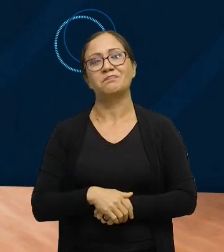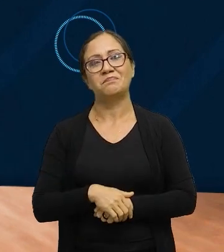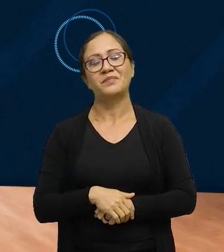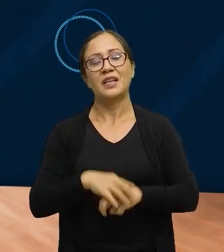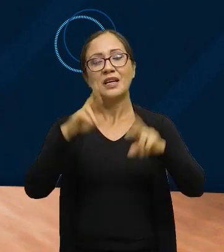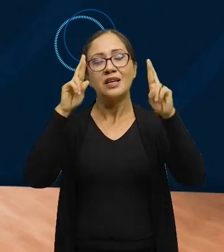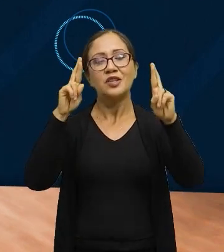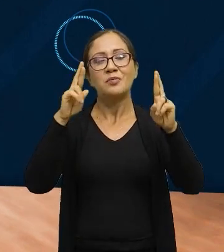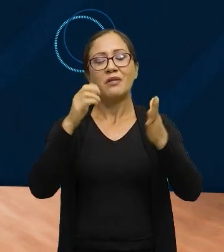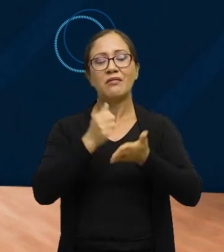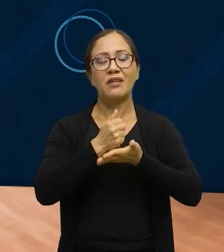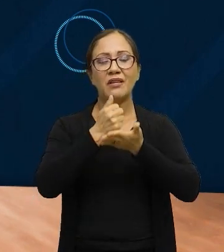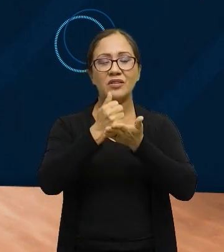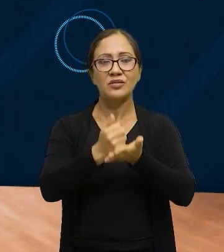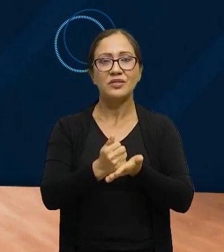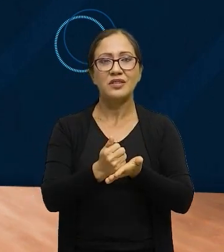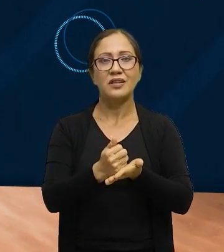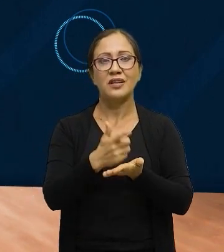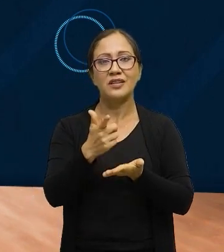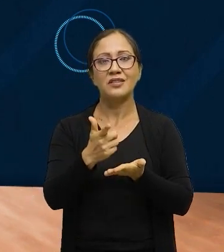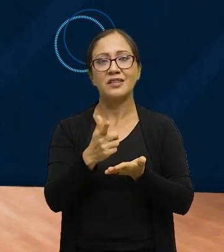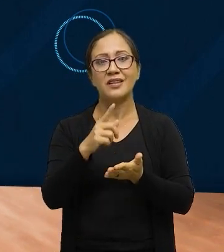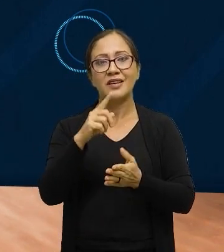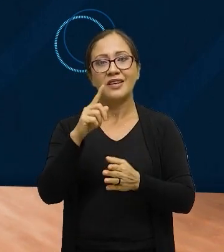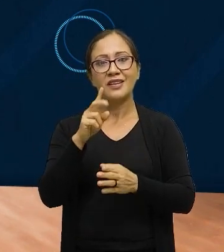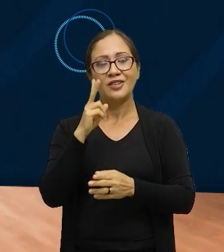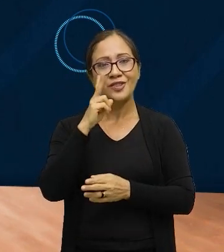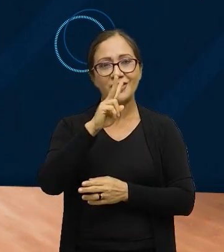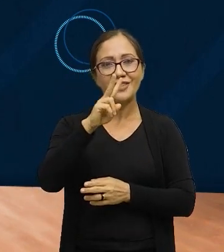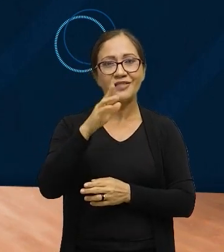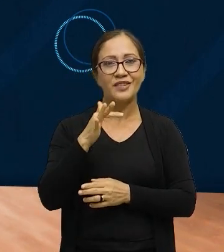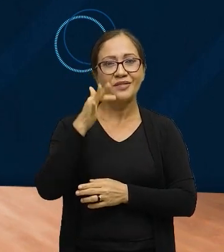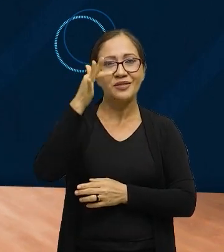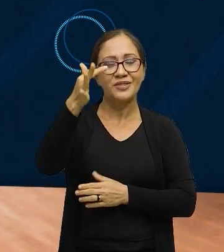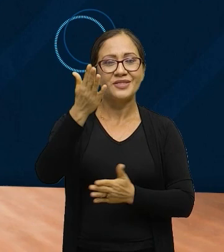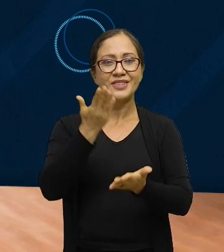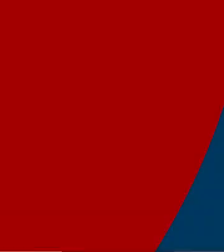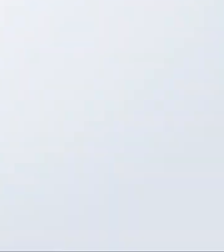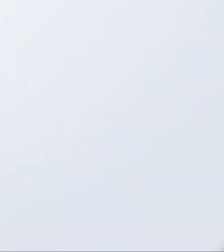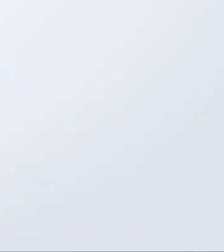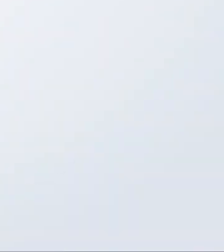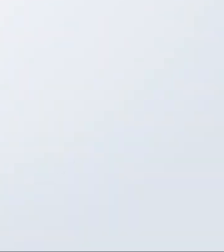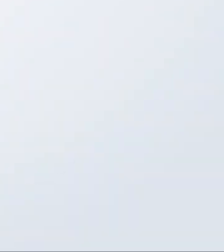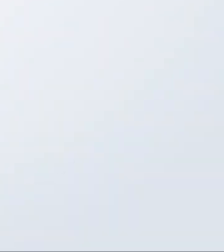espero ter ajudado e a gente se vê na próxima aula. Tchau!